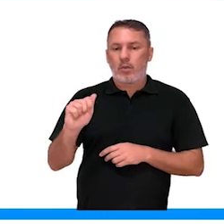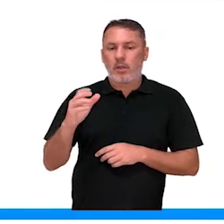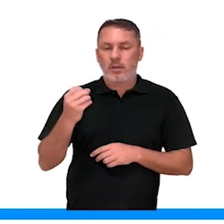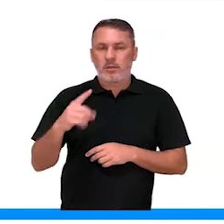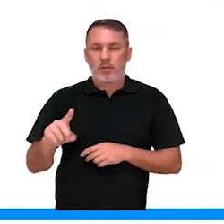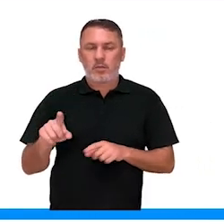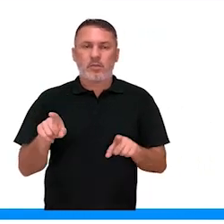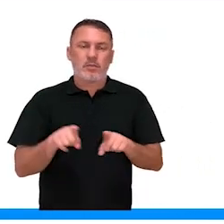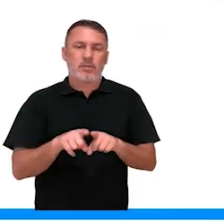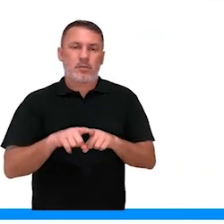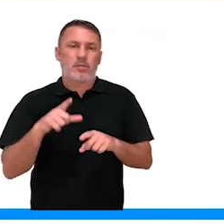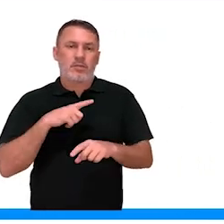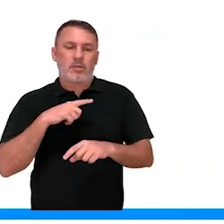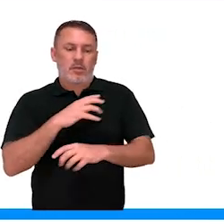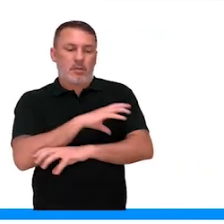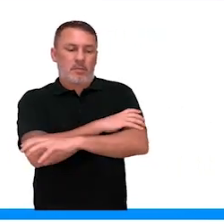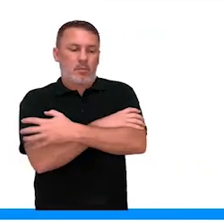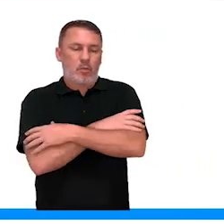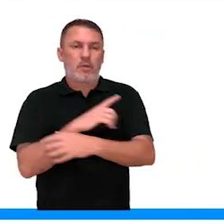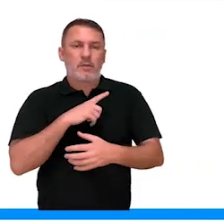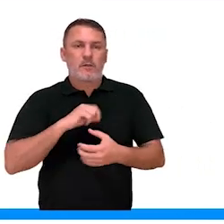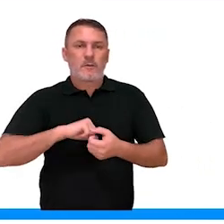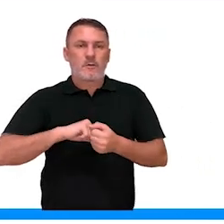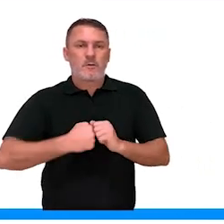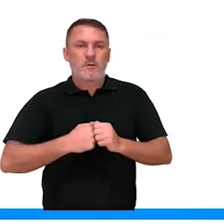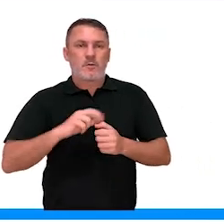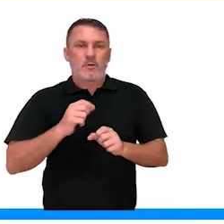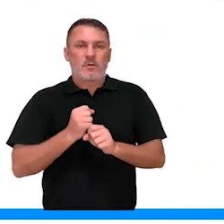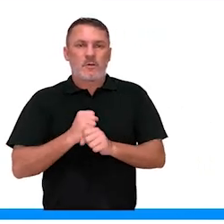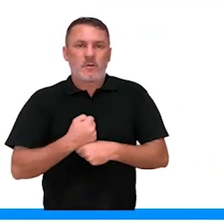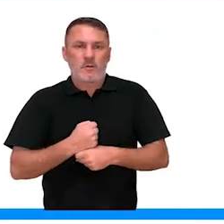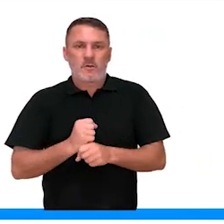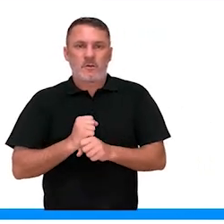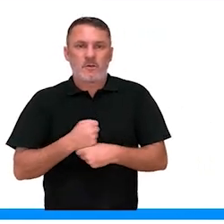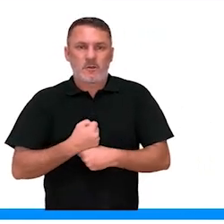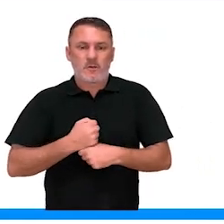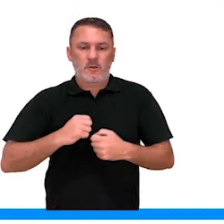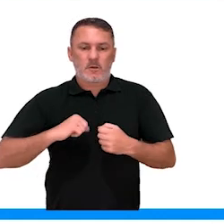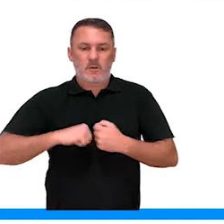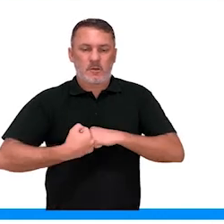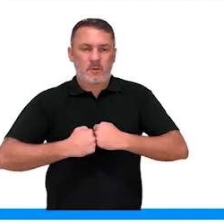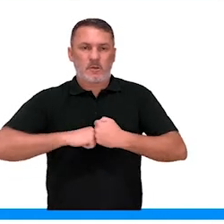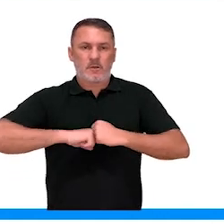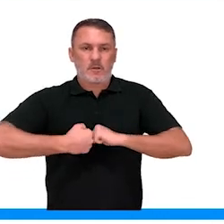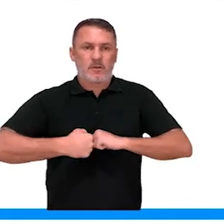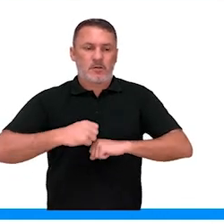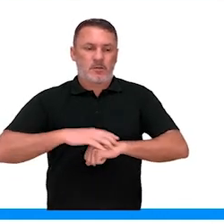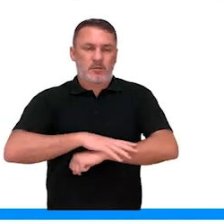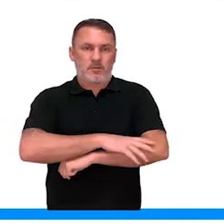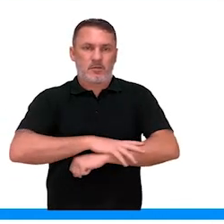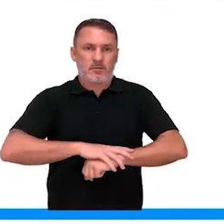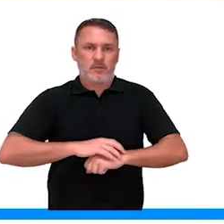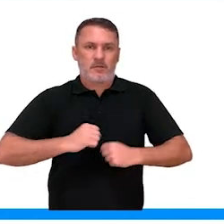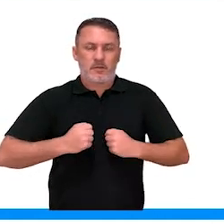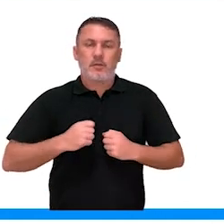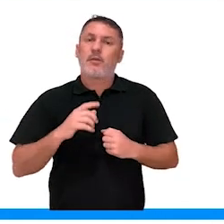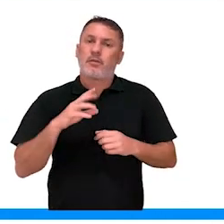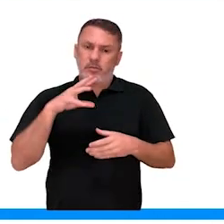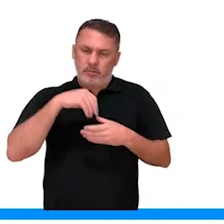sanguínea, que é necessária a presença do cálcio para o processo começar. A gente tem